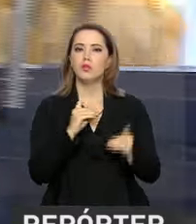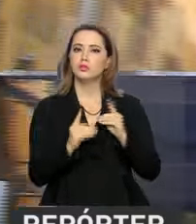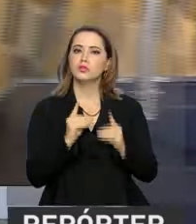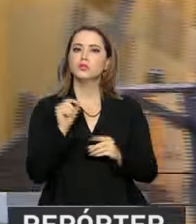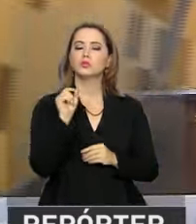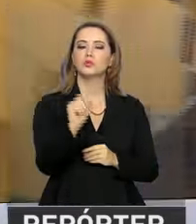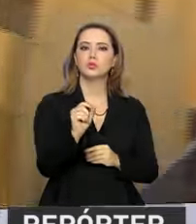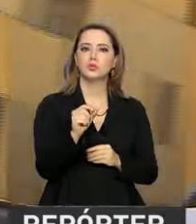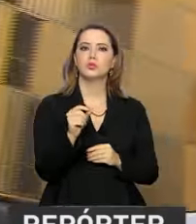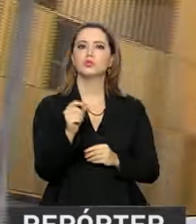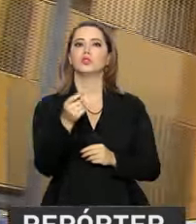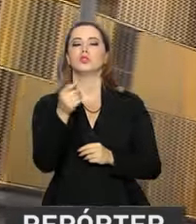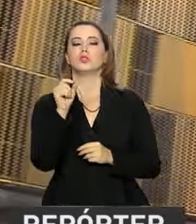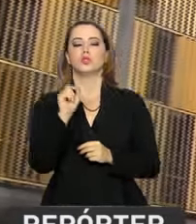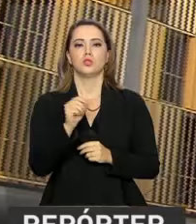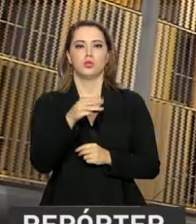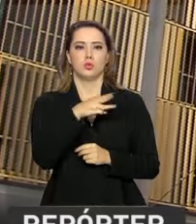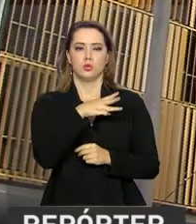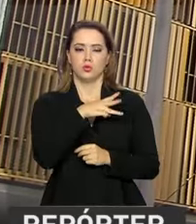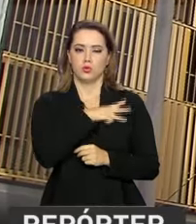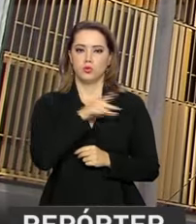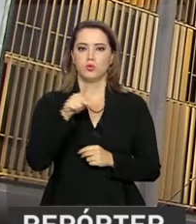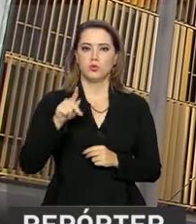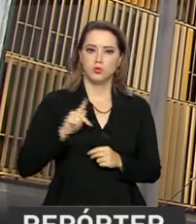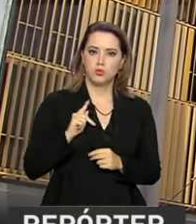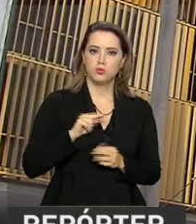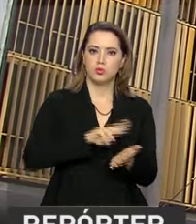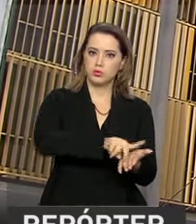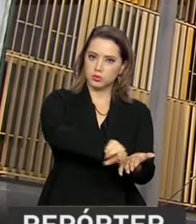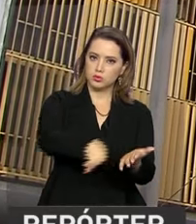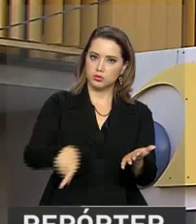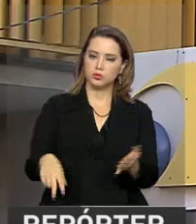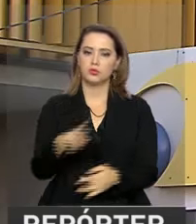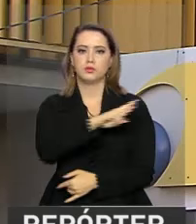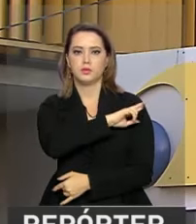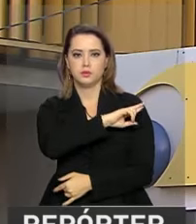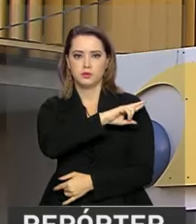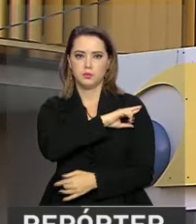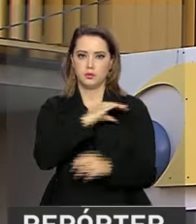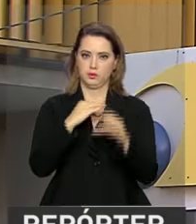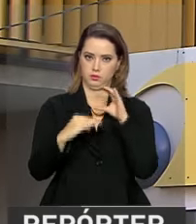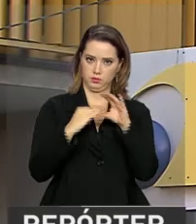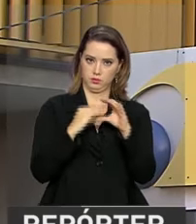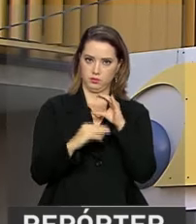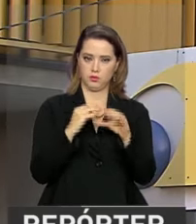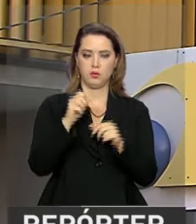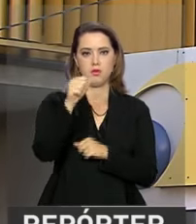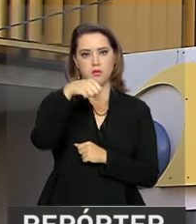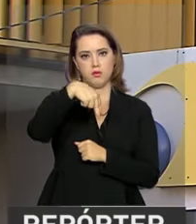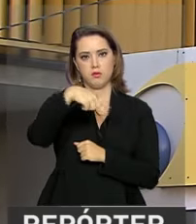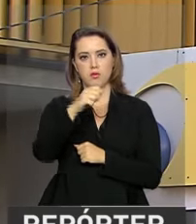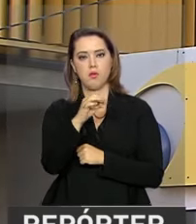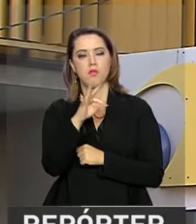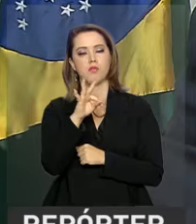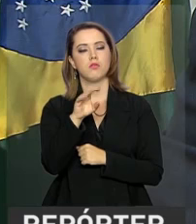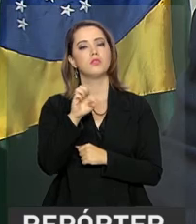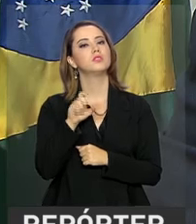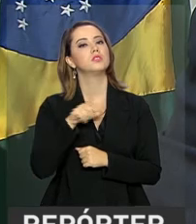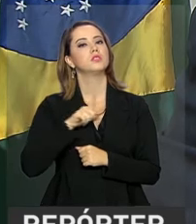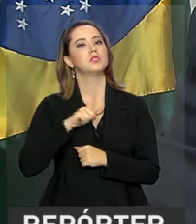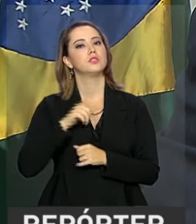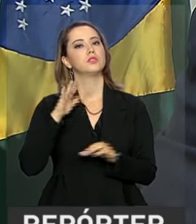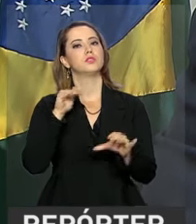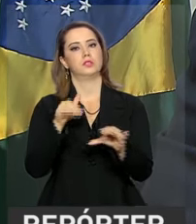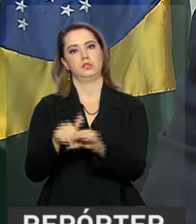com especialistas ministério público e representantes das empresas de telecomunicações Anatel vai fazer uma consulta a